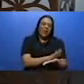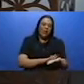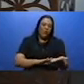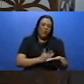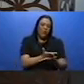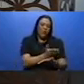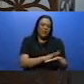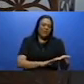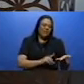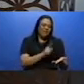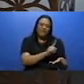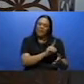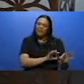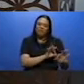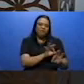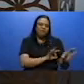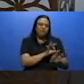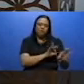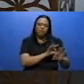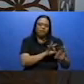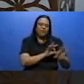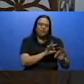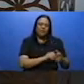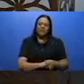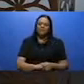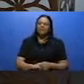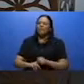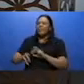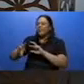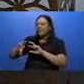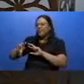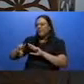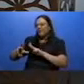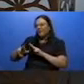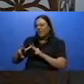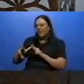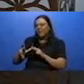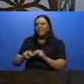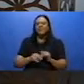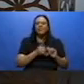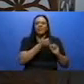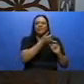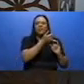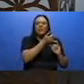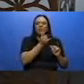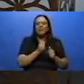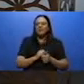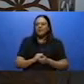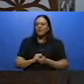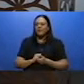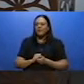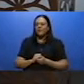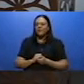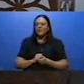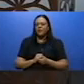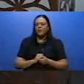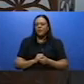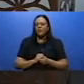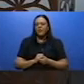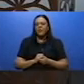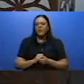das semelhanças, elas tinham também muitas diferenças que podem ser descobertas se estudarmos a